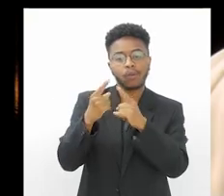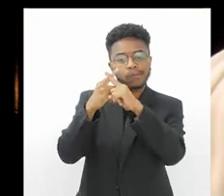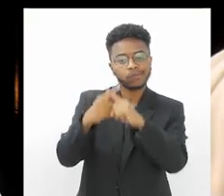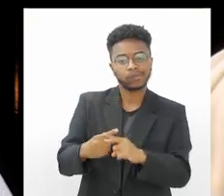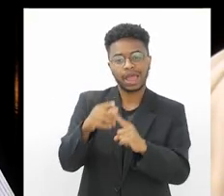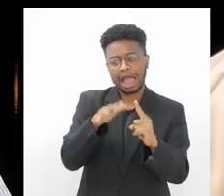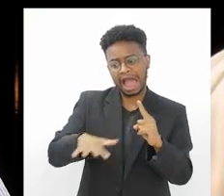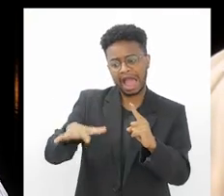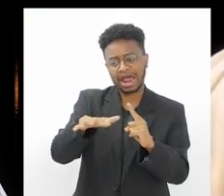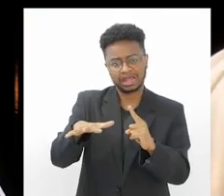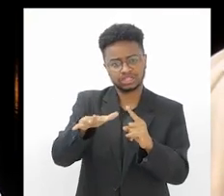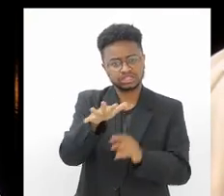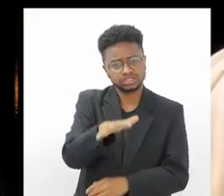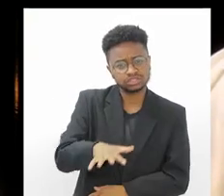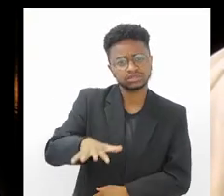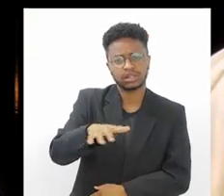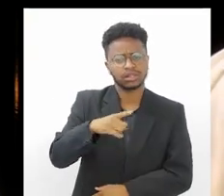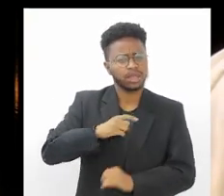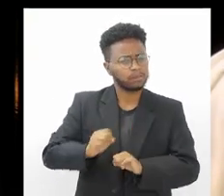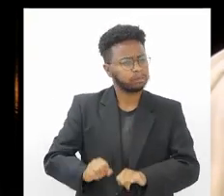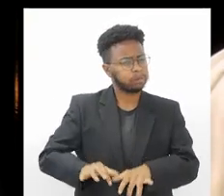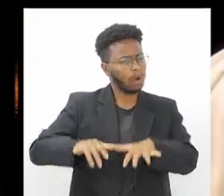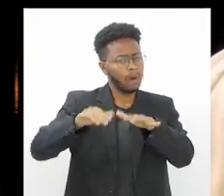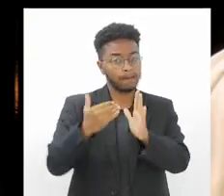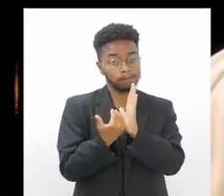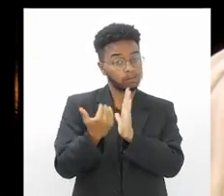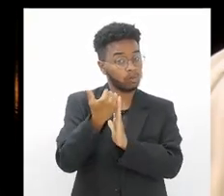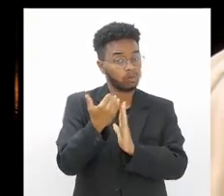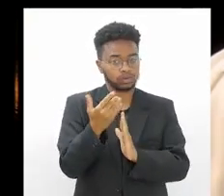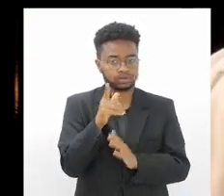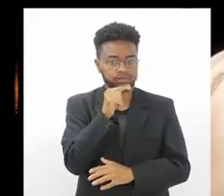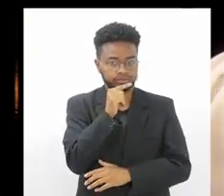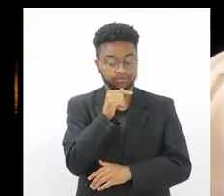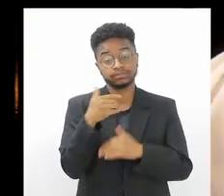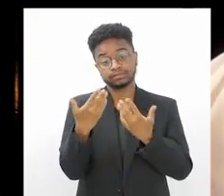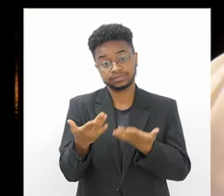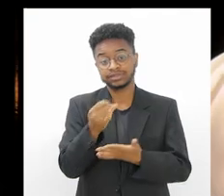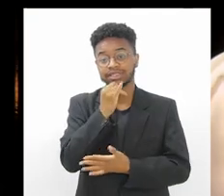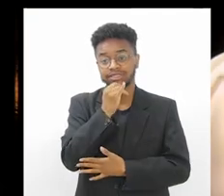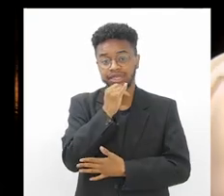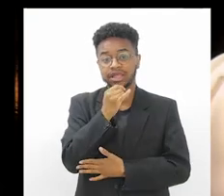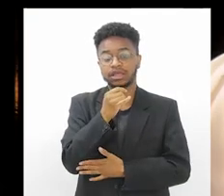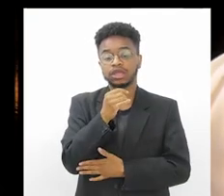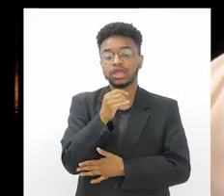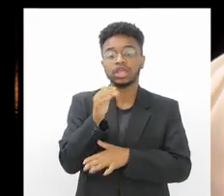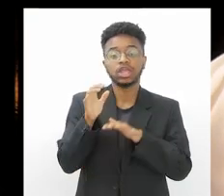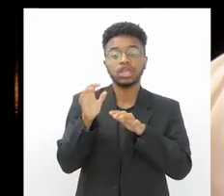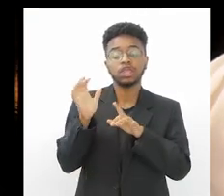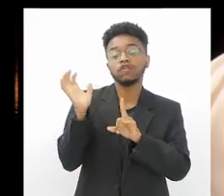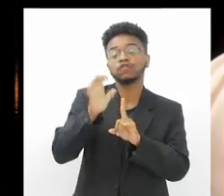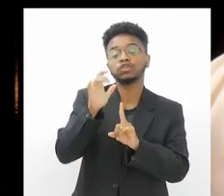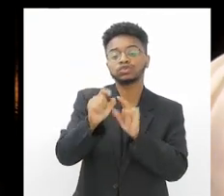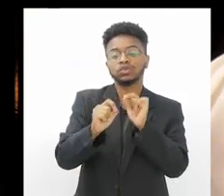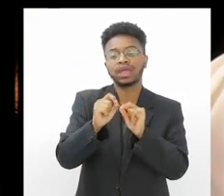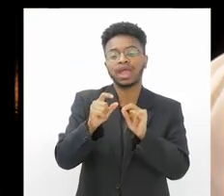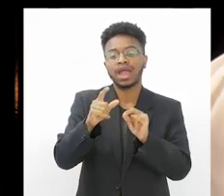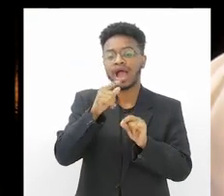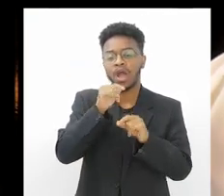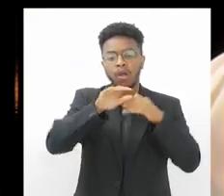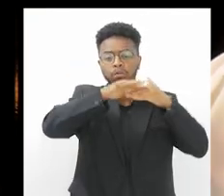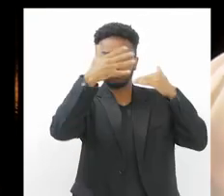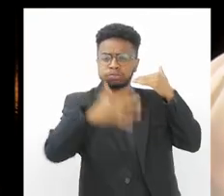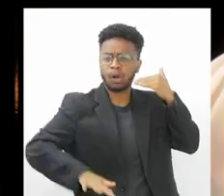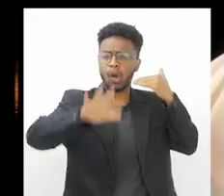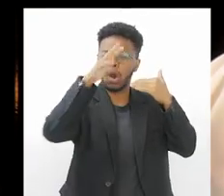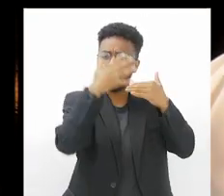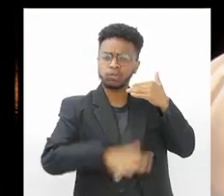pelo oceano, é um volume de água absurdo. Muito grande. E, por exemplo, a gente vai ter tanto influência nas ressacas, né, que aí